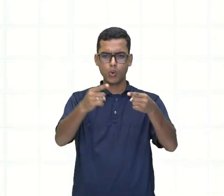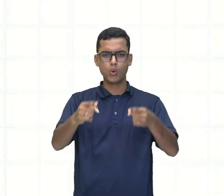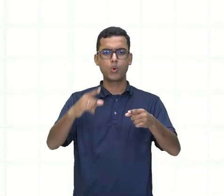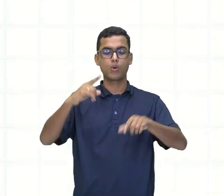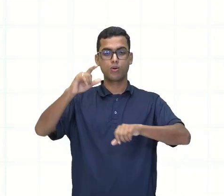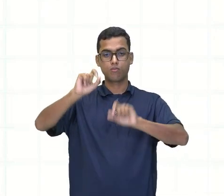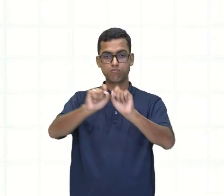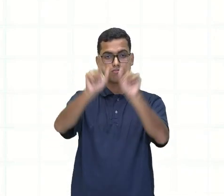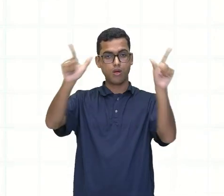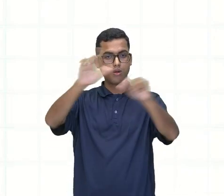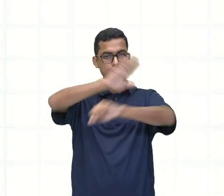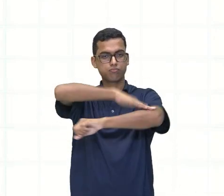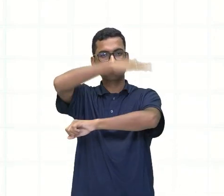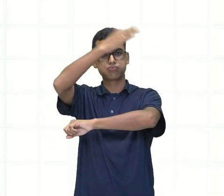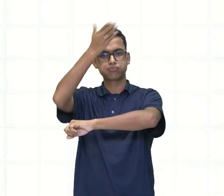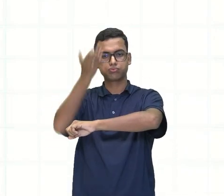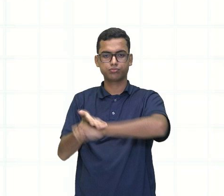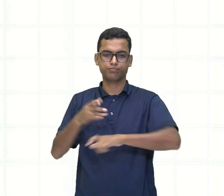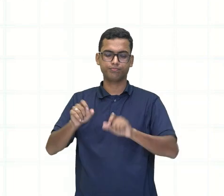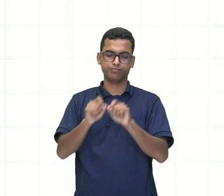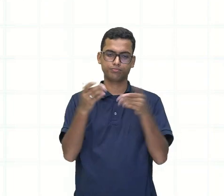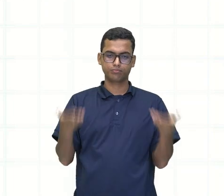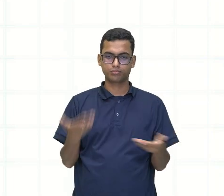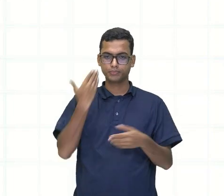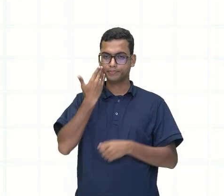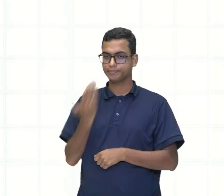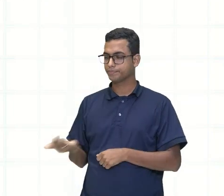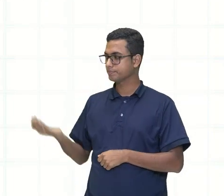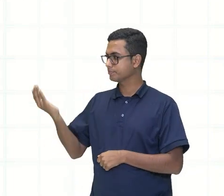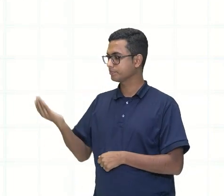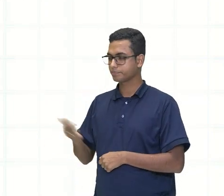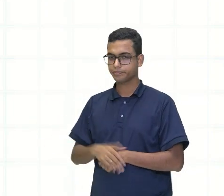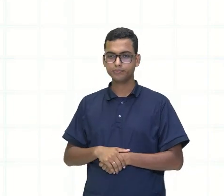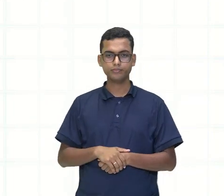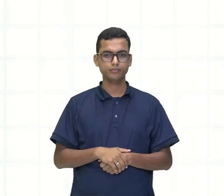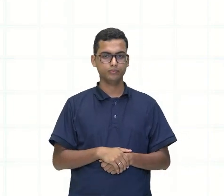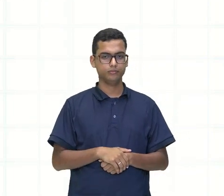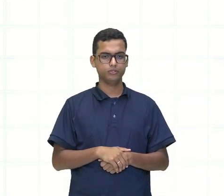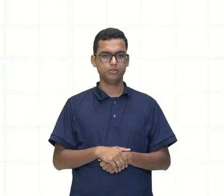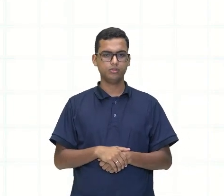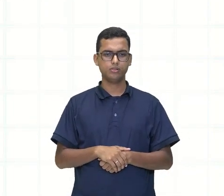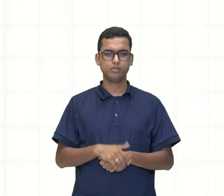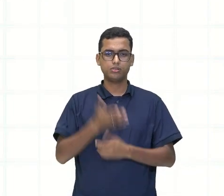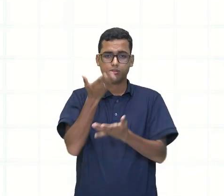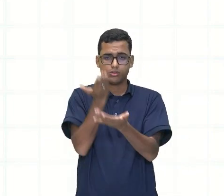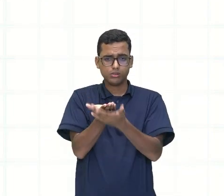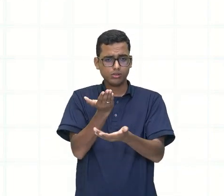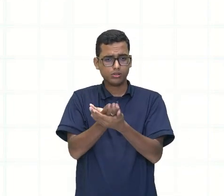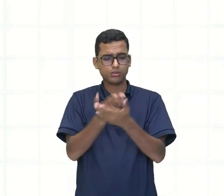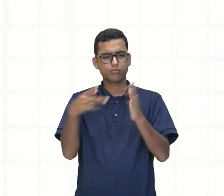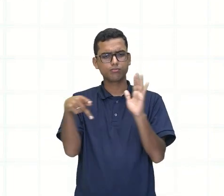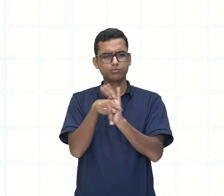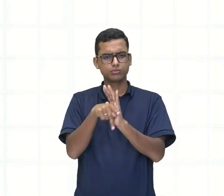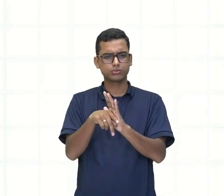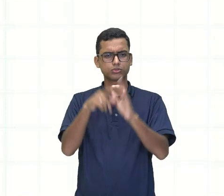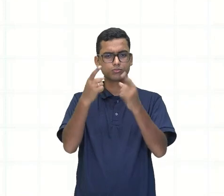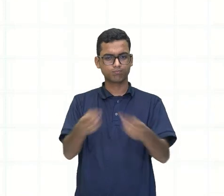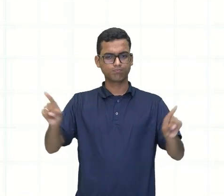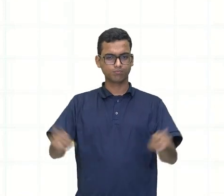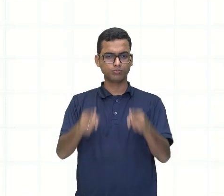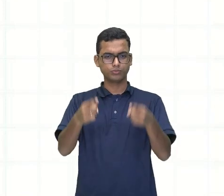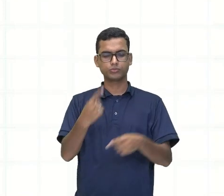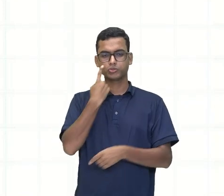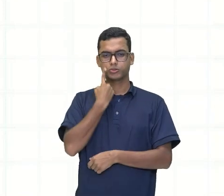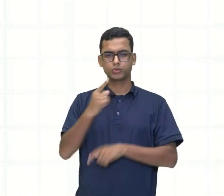piano. E aqui ela estava estudando o quê? Música, certo? Ela was